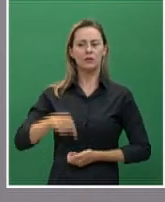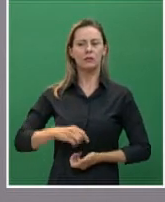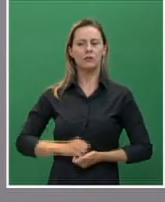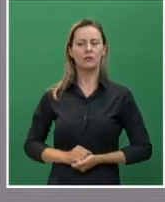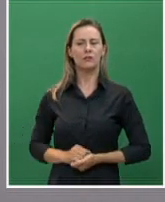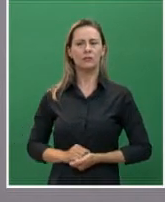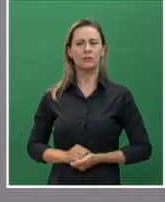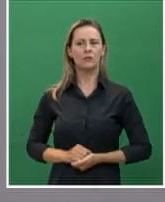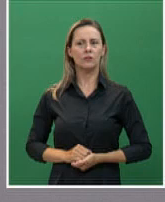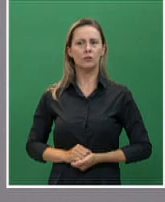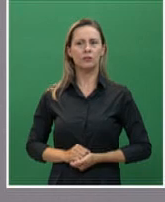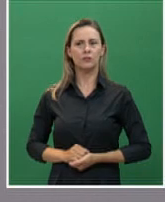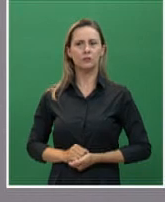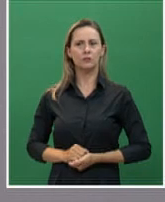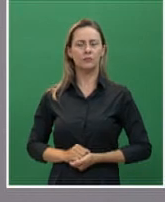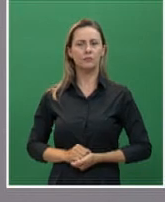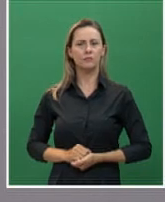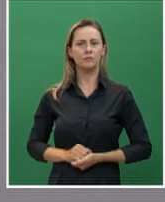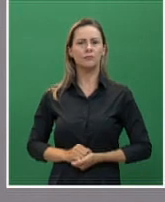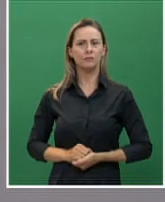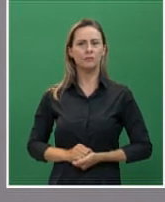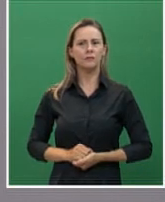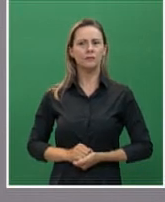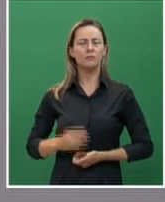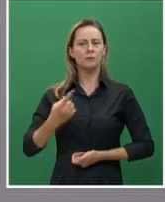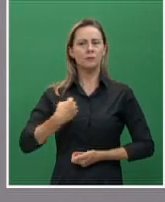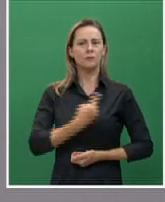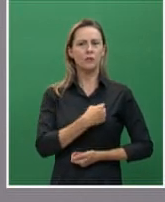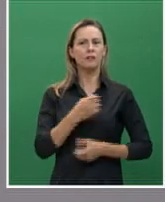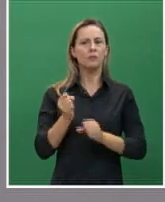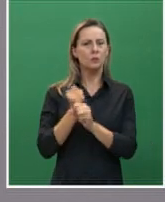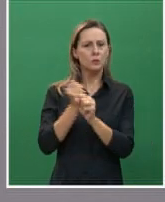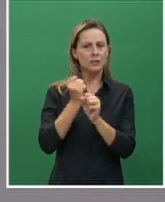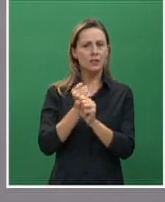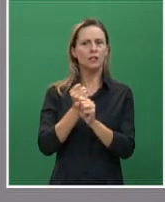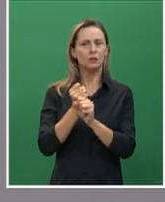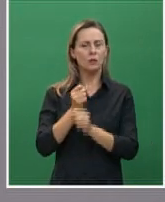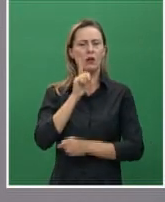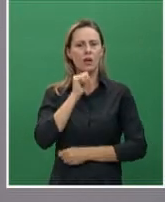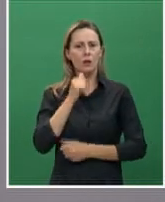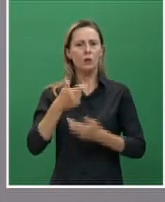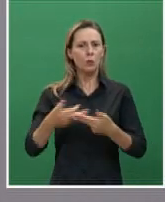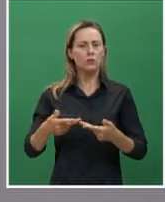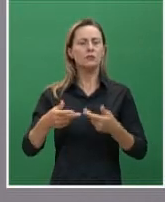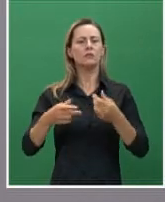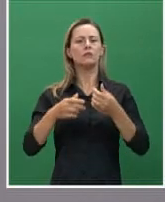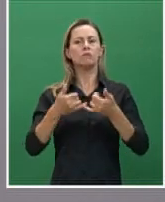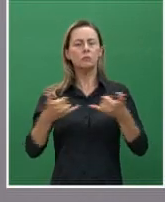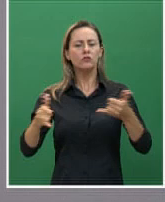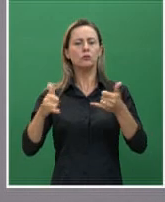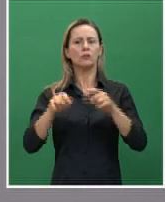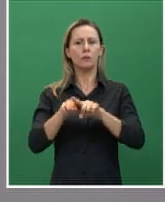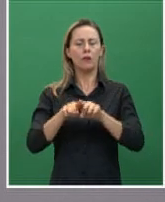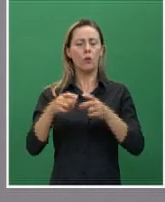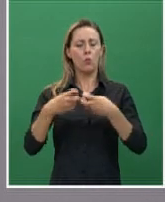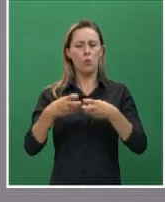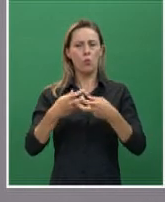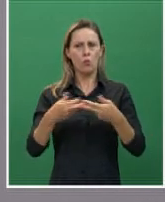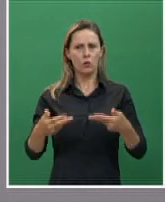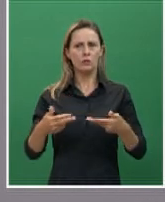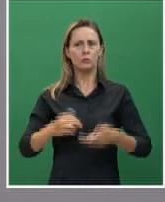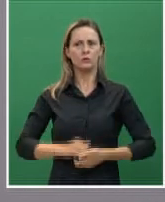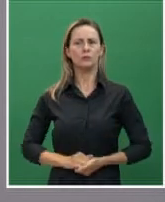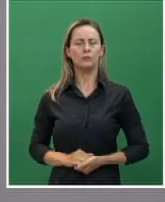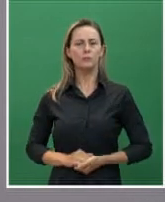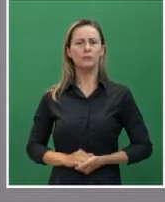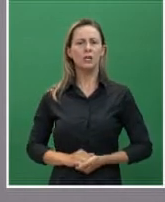do Reddit por exemplo aonde nós fizemos toda a pavimentação a água e esgoto regularização na ligação elétrica o ônibus que era um grande um dos grandes anseios